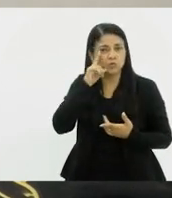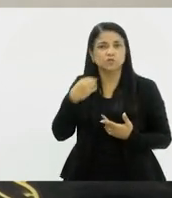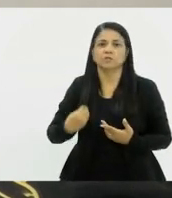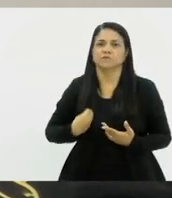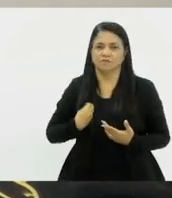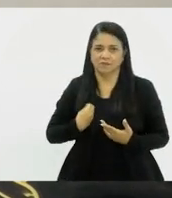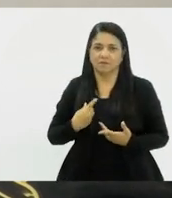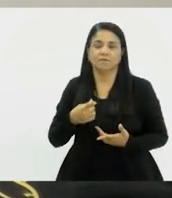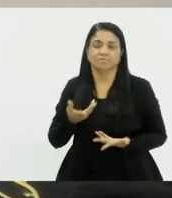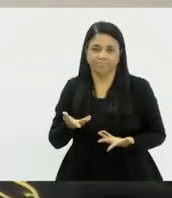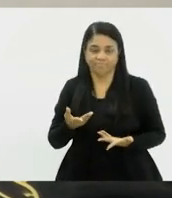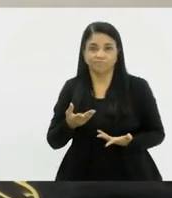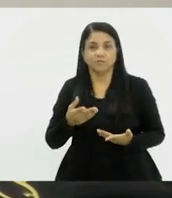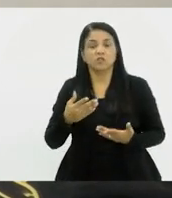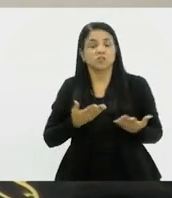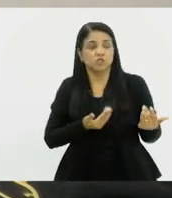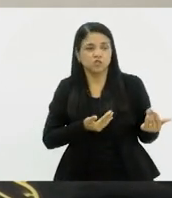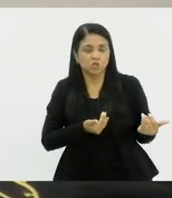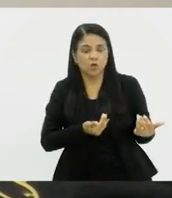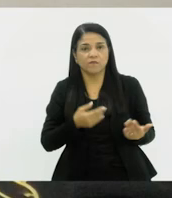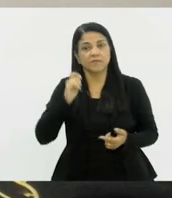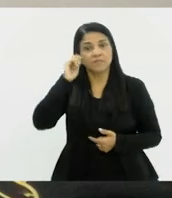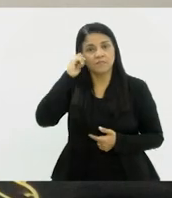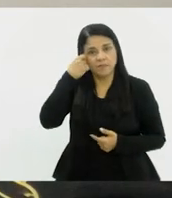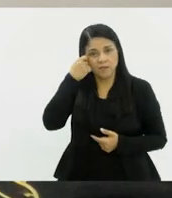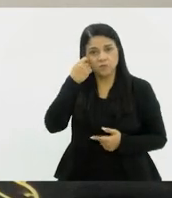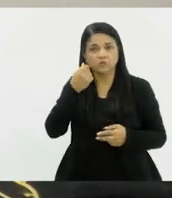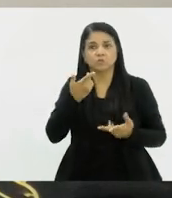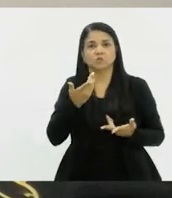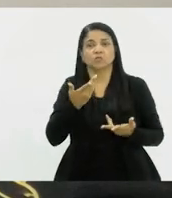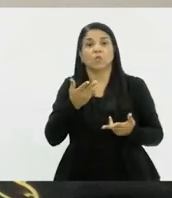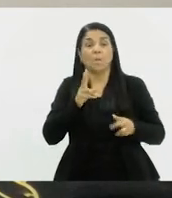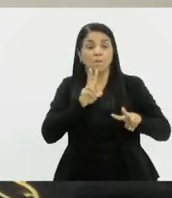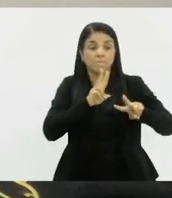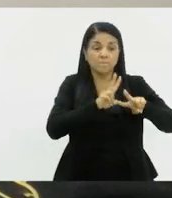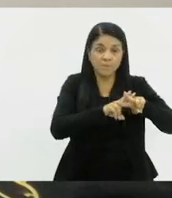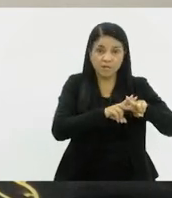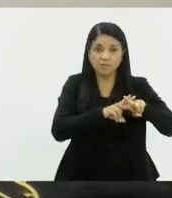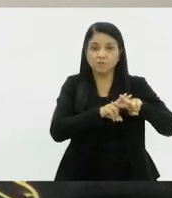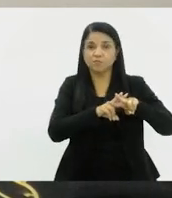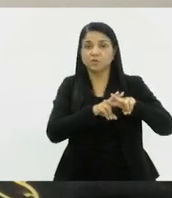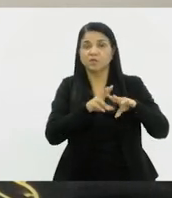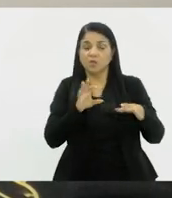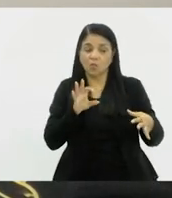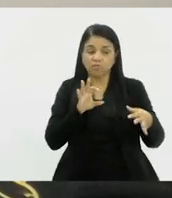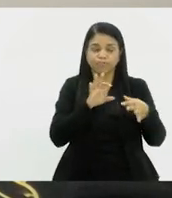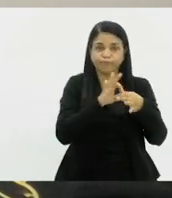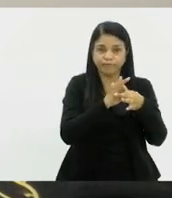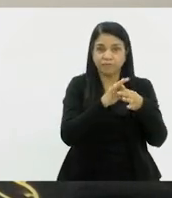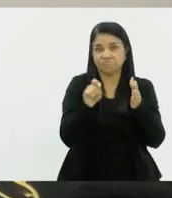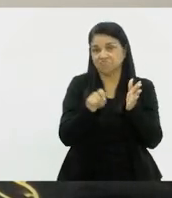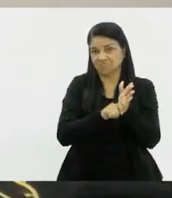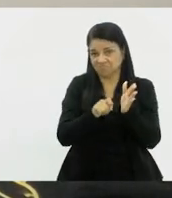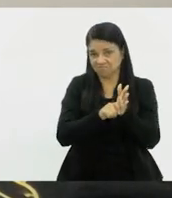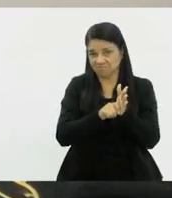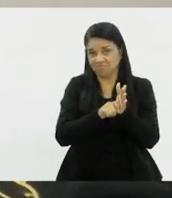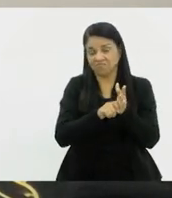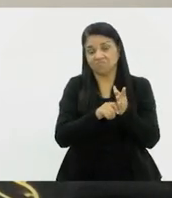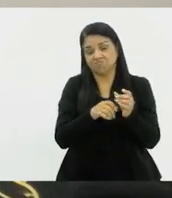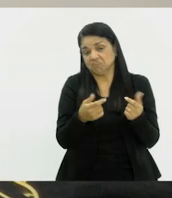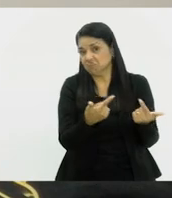especial jovens negros que são presos por tráfico ou melhor por Associação porque não estão na posse de nenhum nenhuma substância